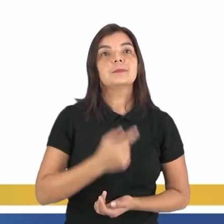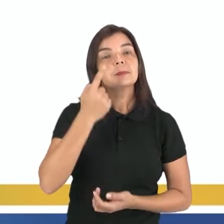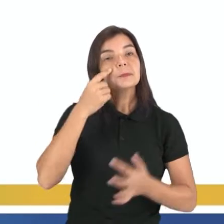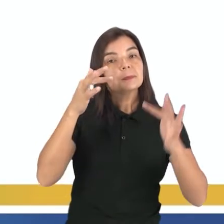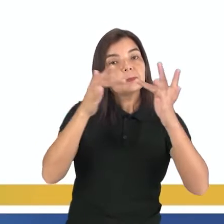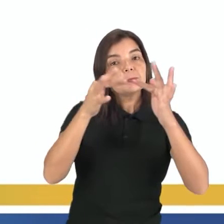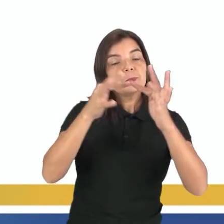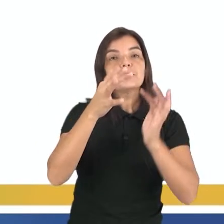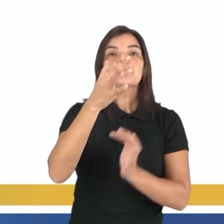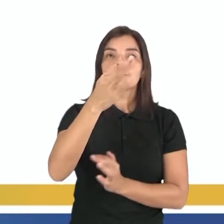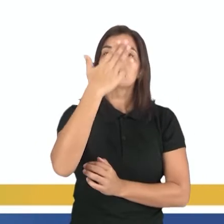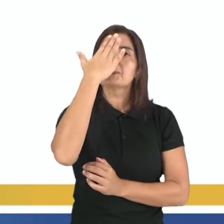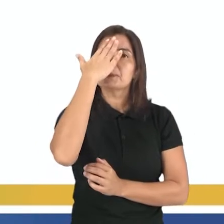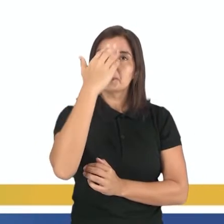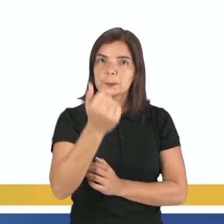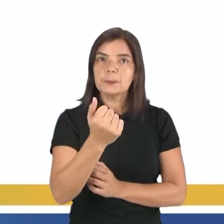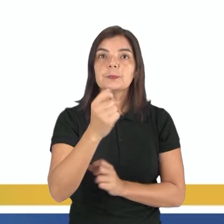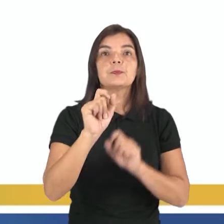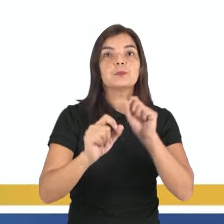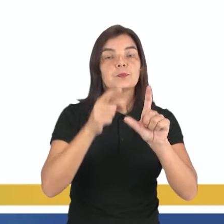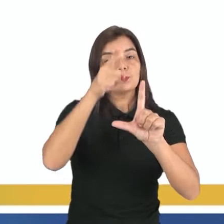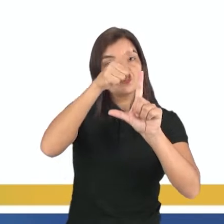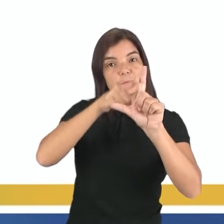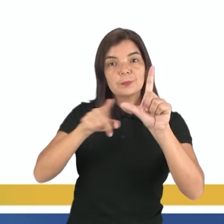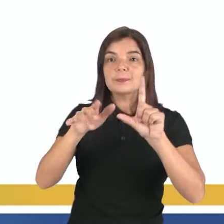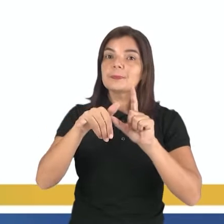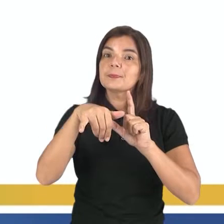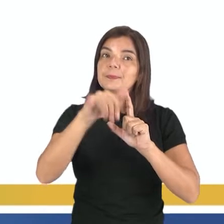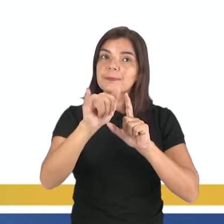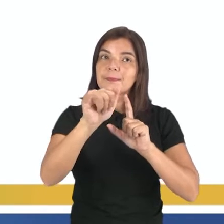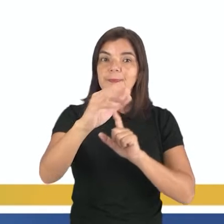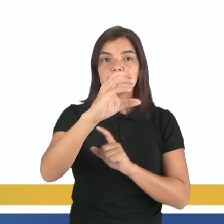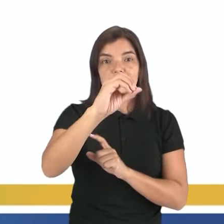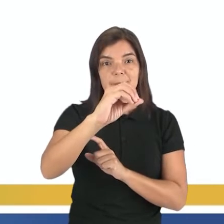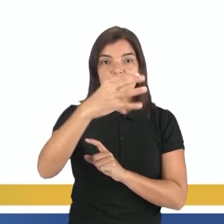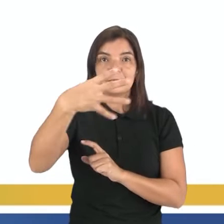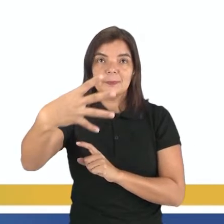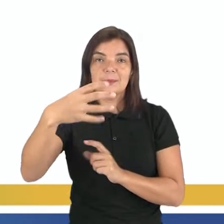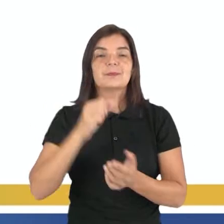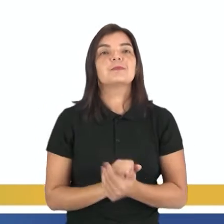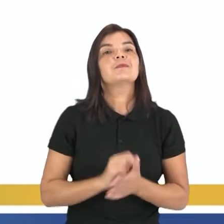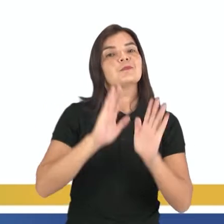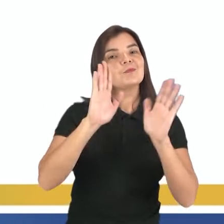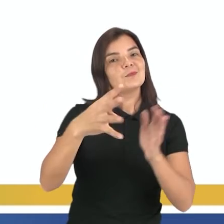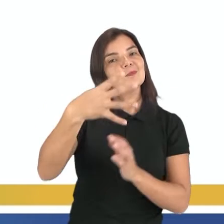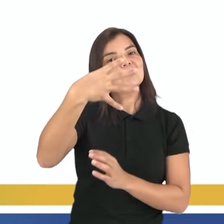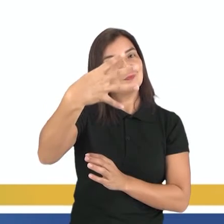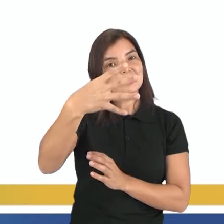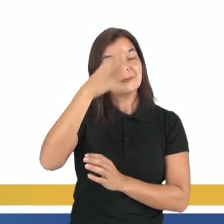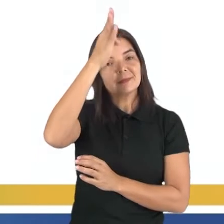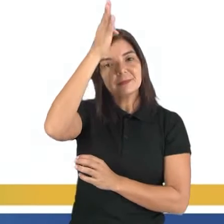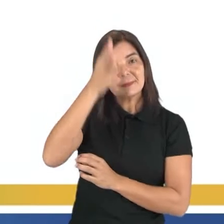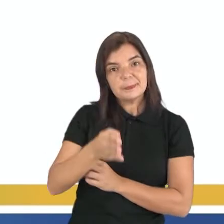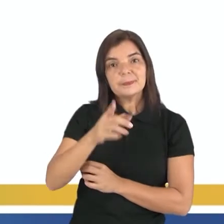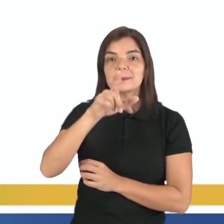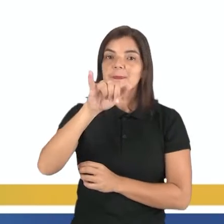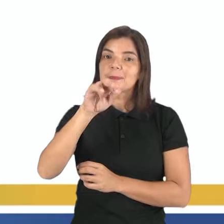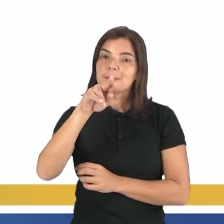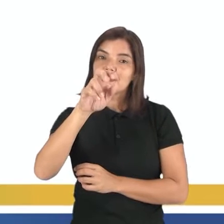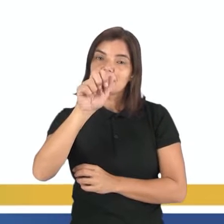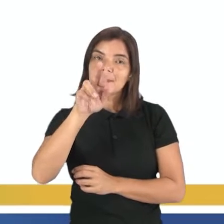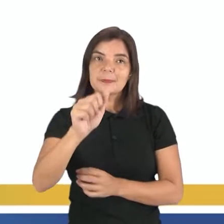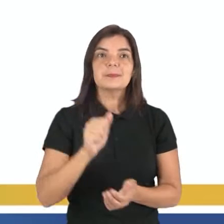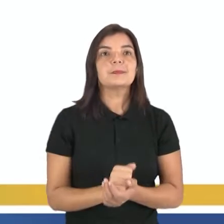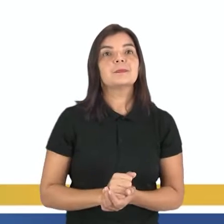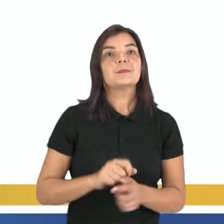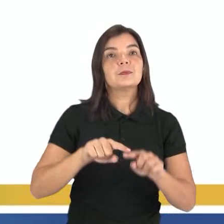função f, sabemos que seu gráfico interceptará o eixo y no ponto 0,4, já que o 4 é o termo linear. O